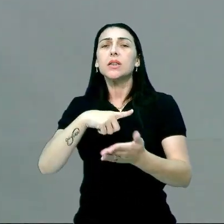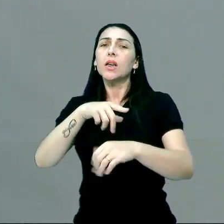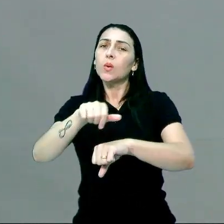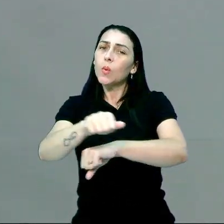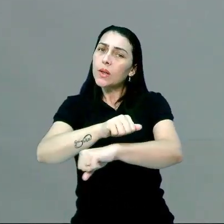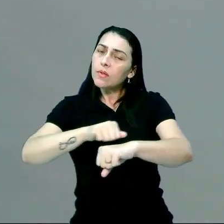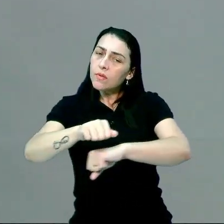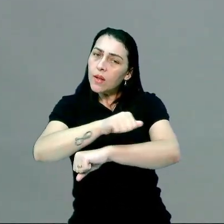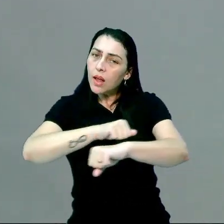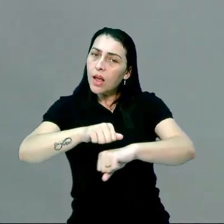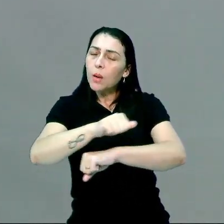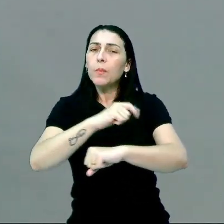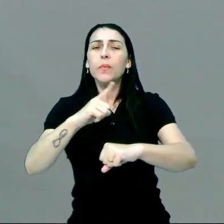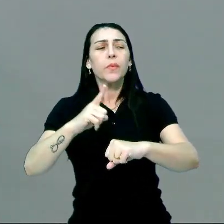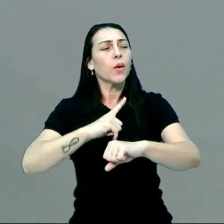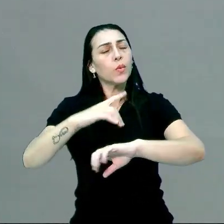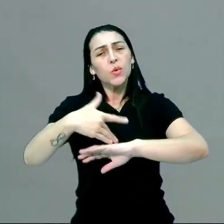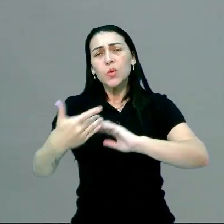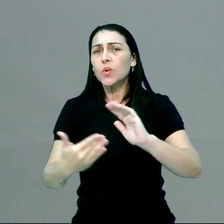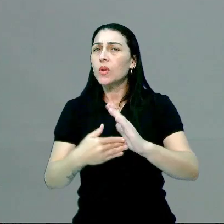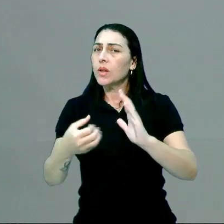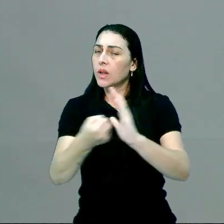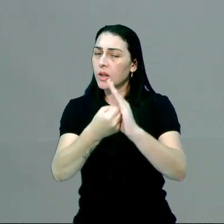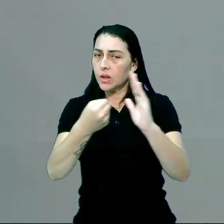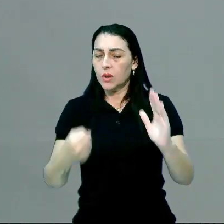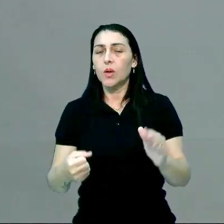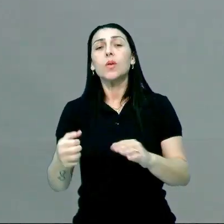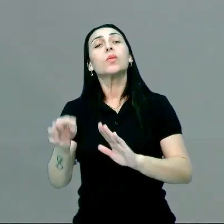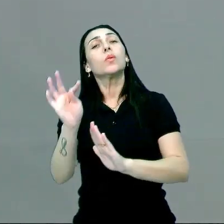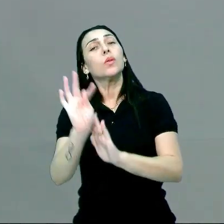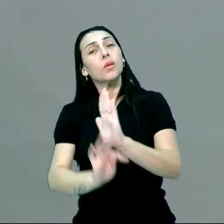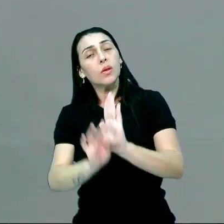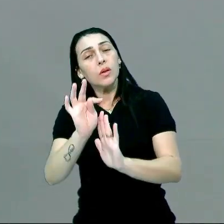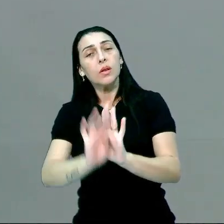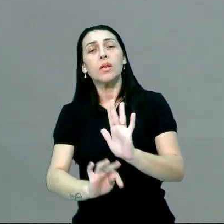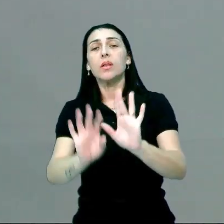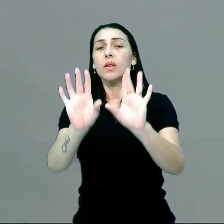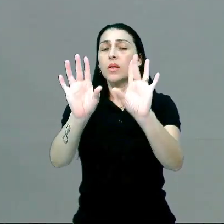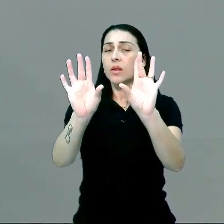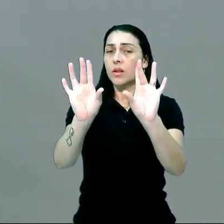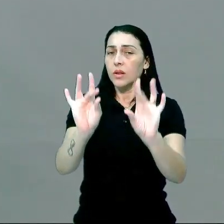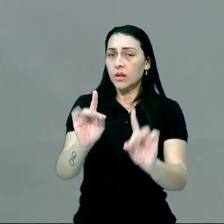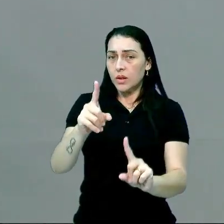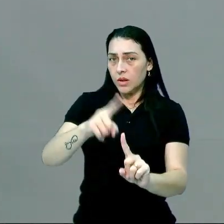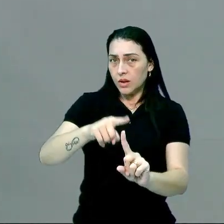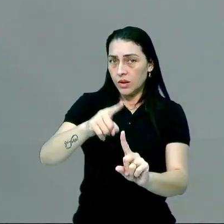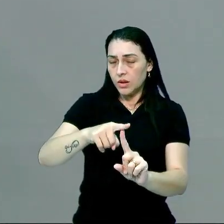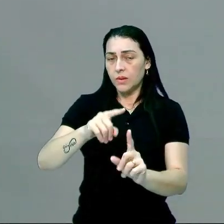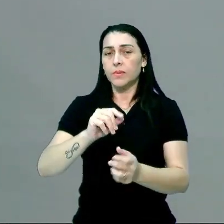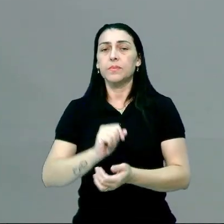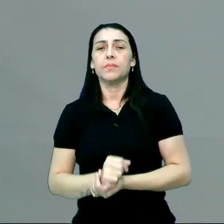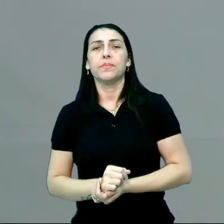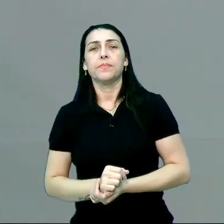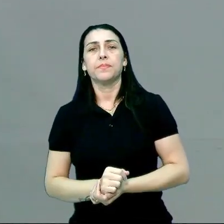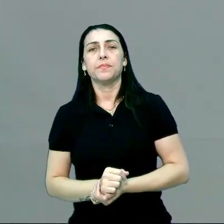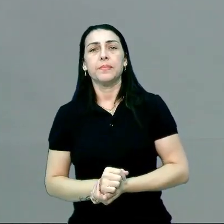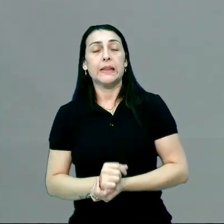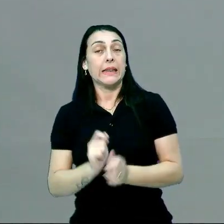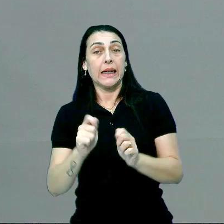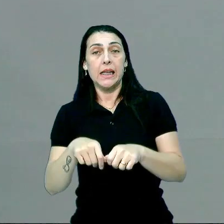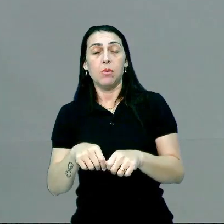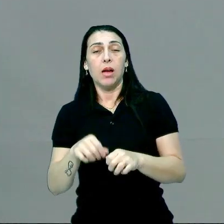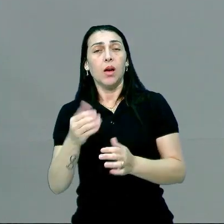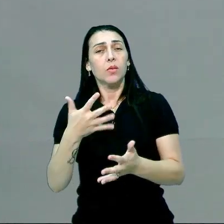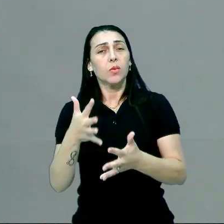advérbio. Observe que nós temos todas as características do texto do tipo descritivo. Então, assim, não daria